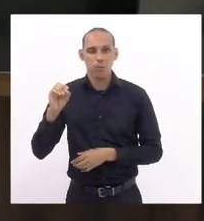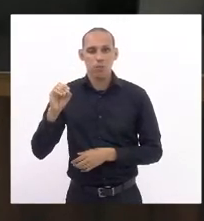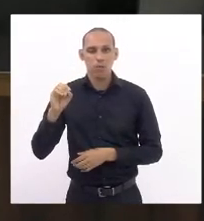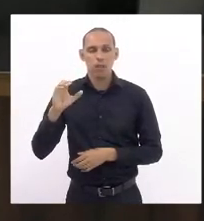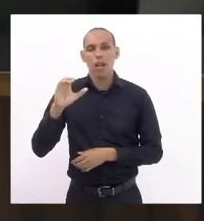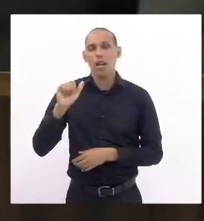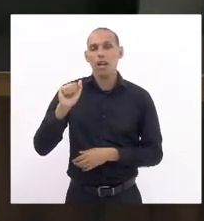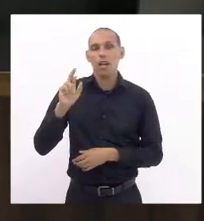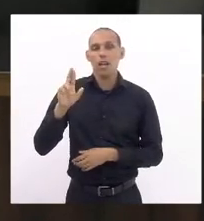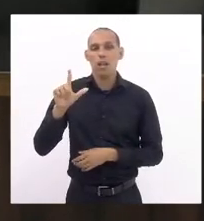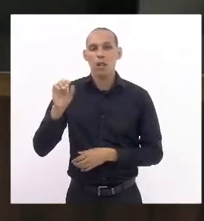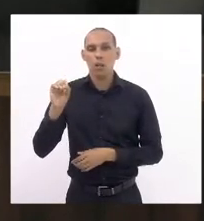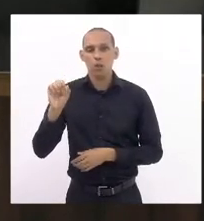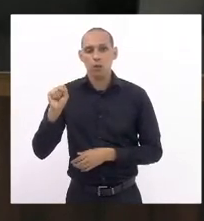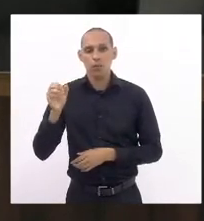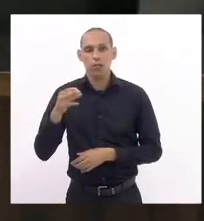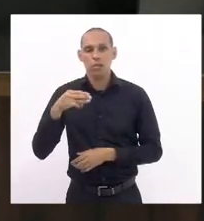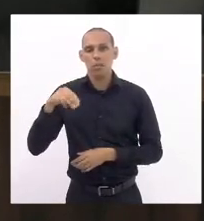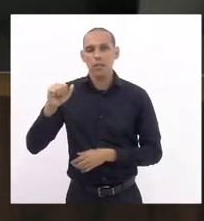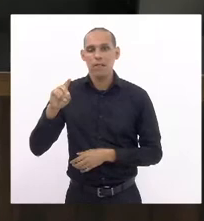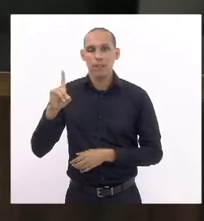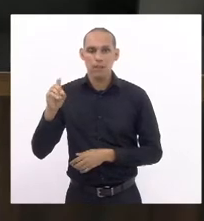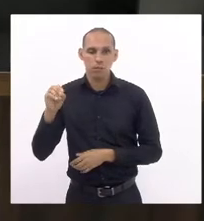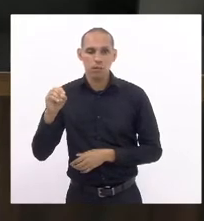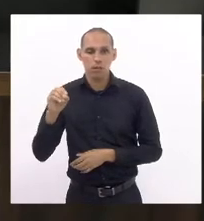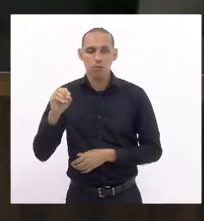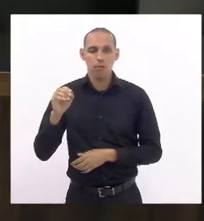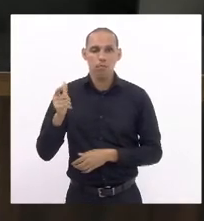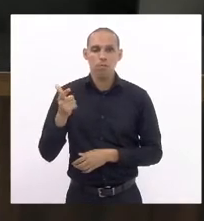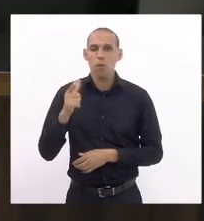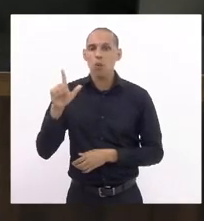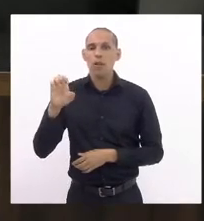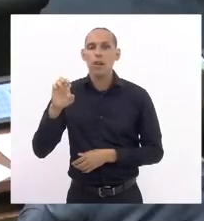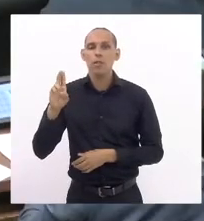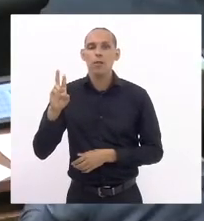Deputado Carlos Macedo. Deputado Eurico Júnior.